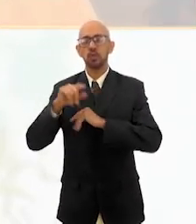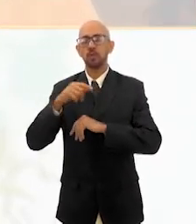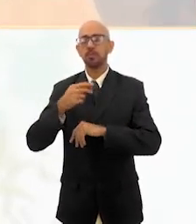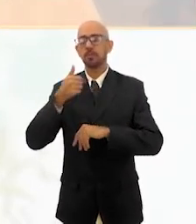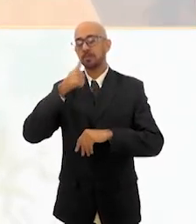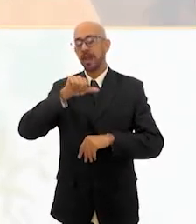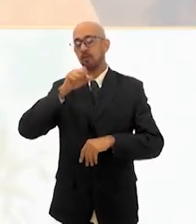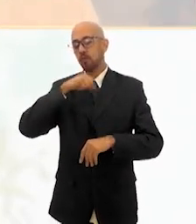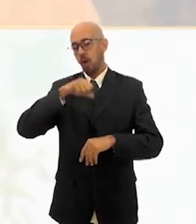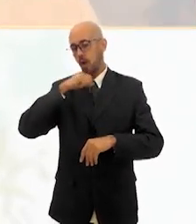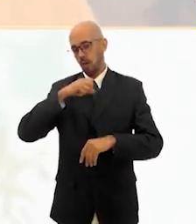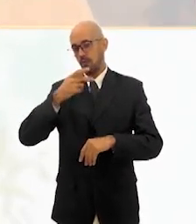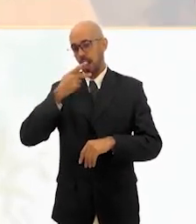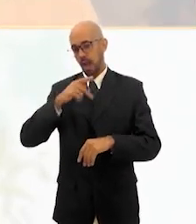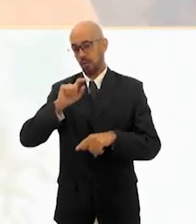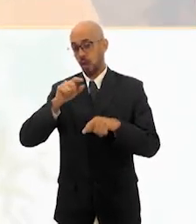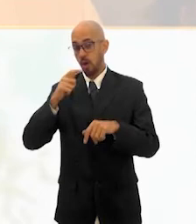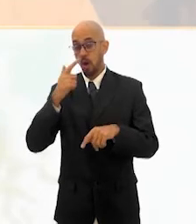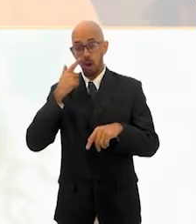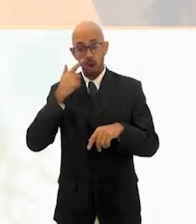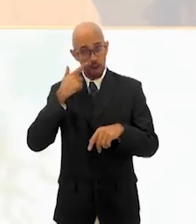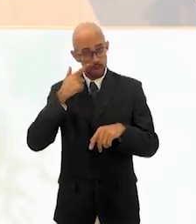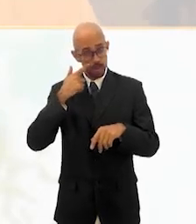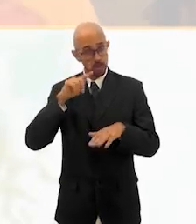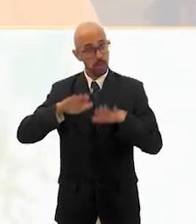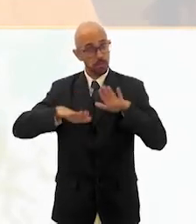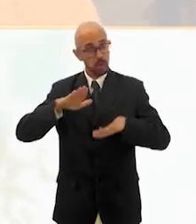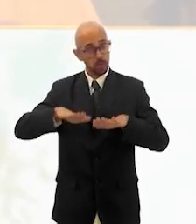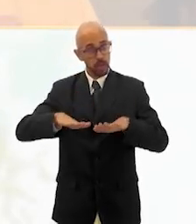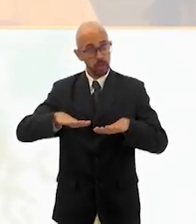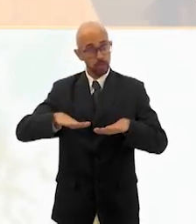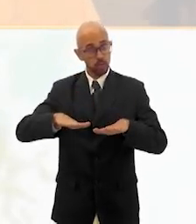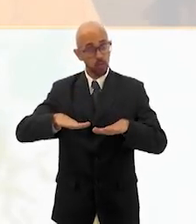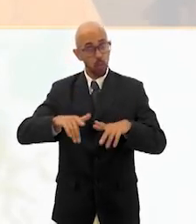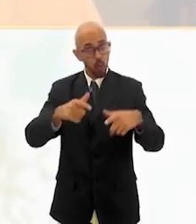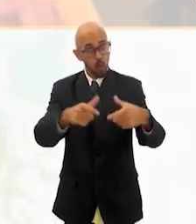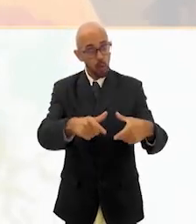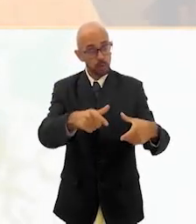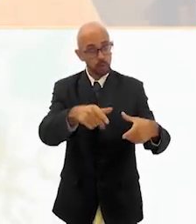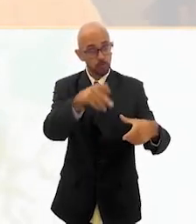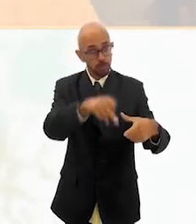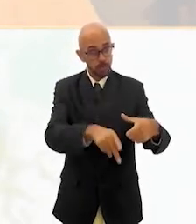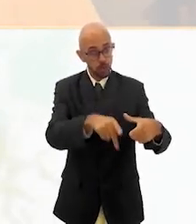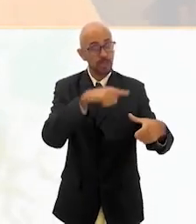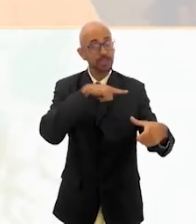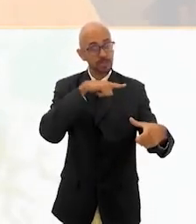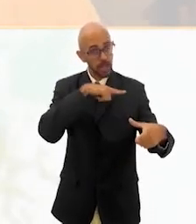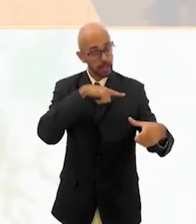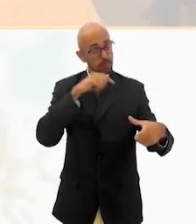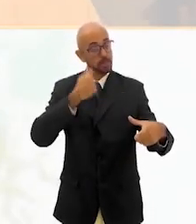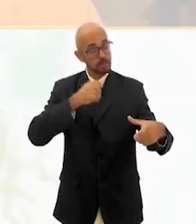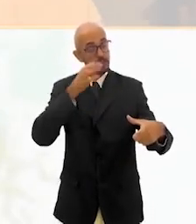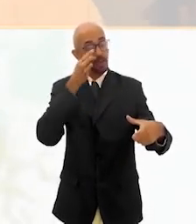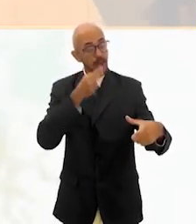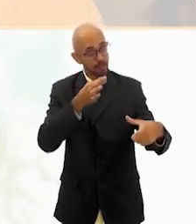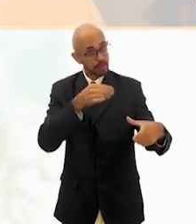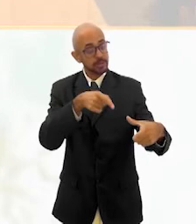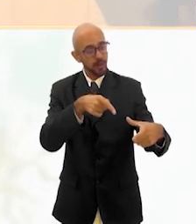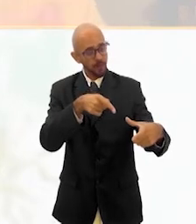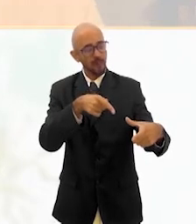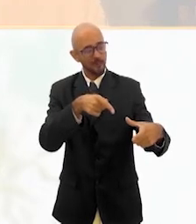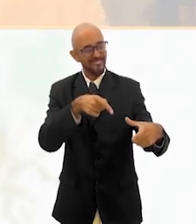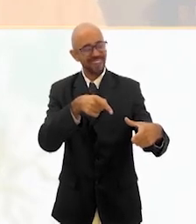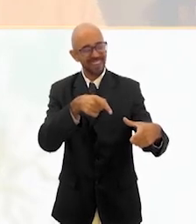aí, que ela, minha avó falava assim: olha, tome cuidado, porque onde tiver gente, é sempre bom ter um pouco mais de atenção,